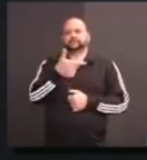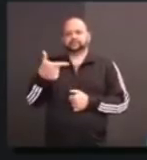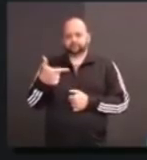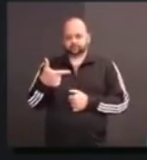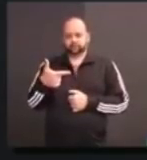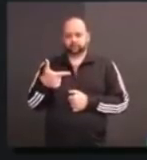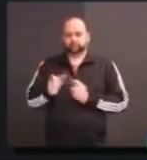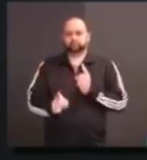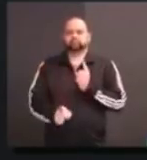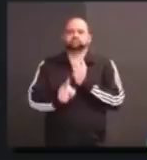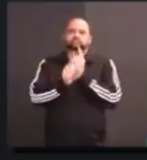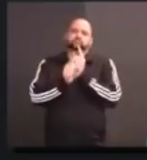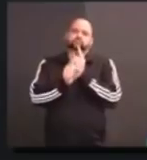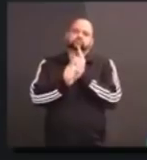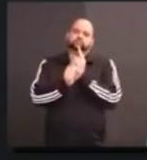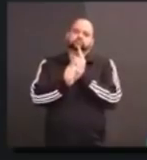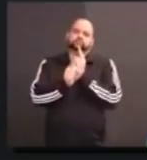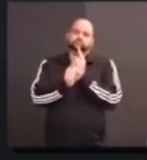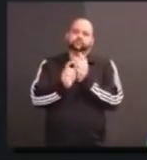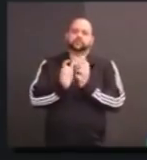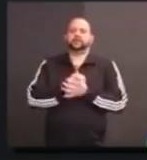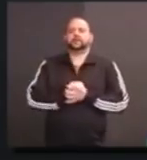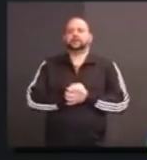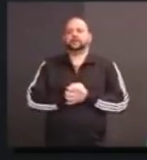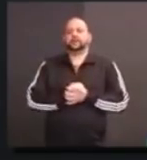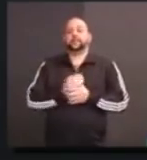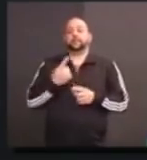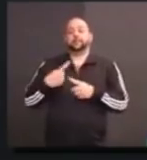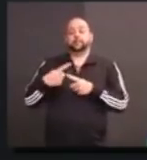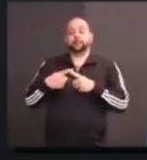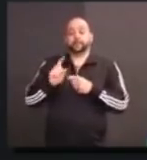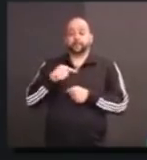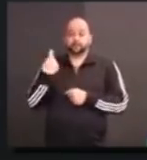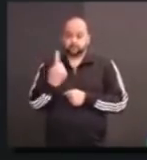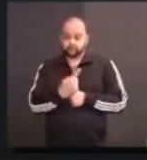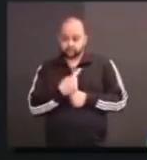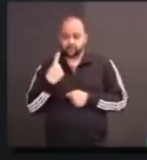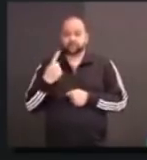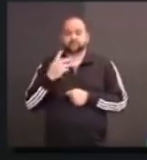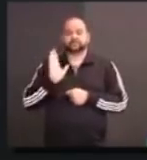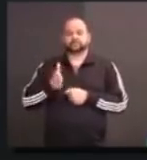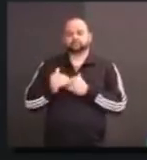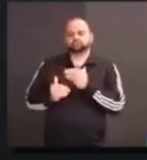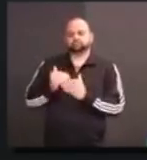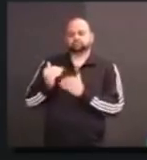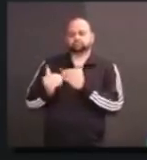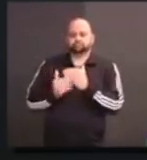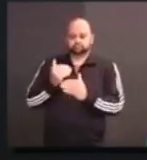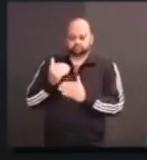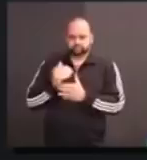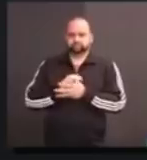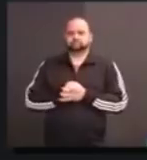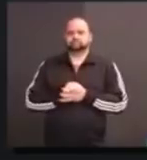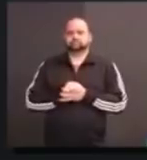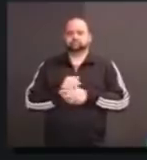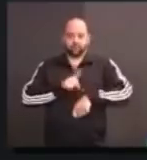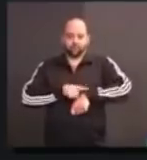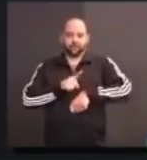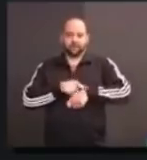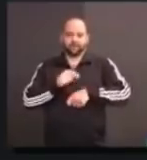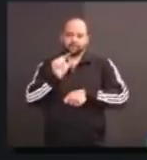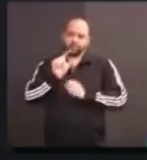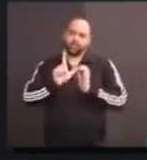encontro, de vez que nós já estamos um tanto avançados no